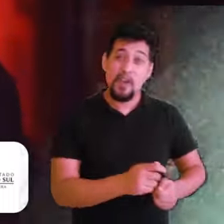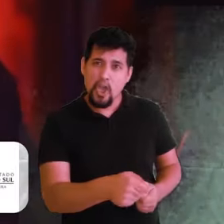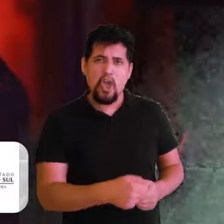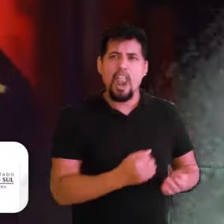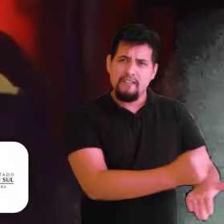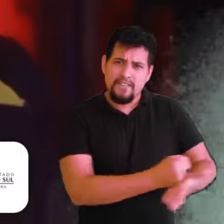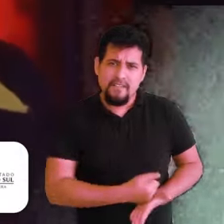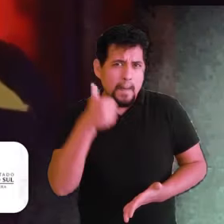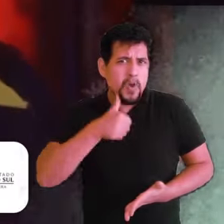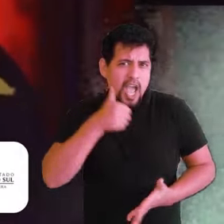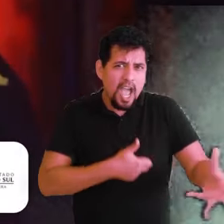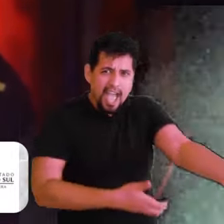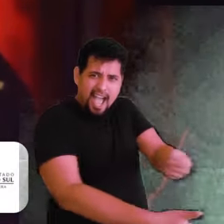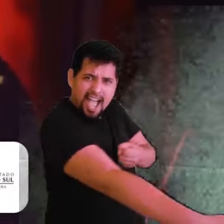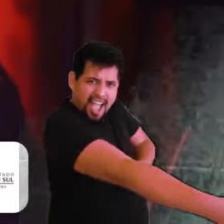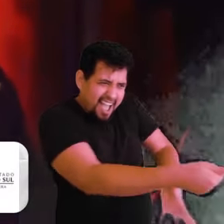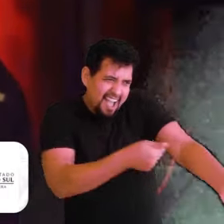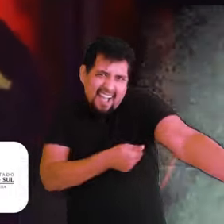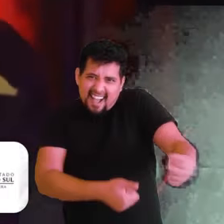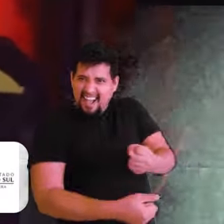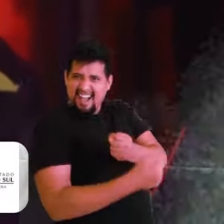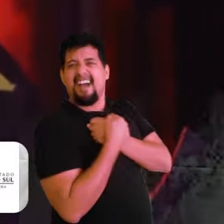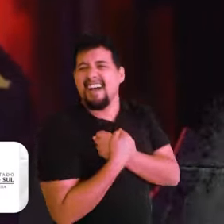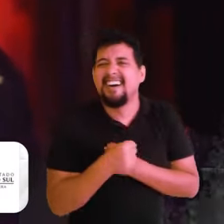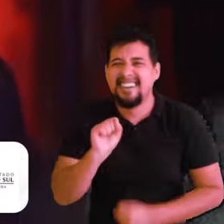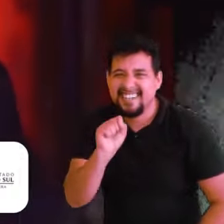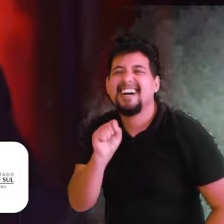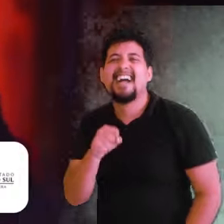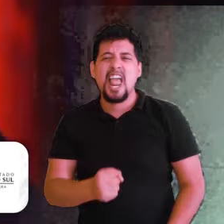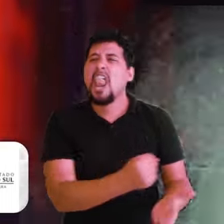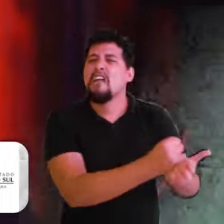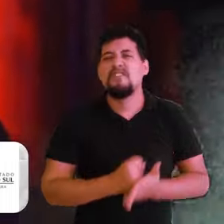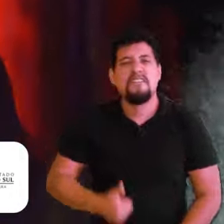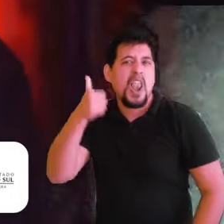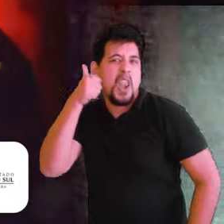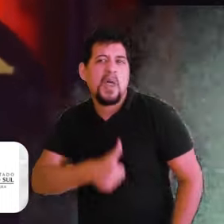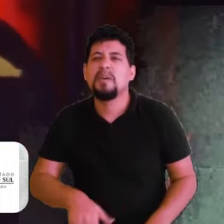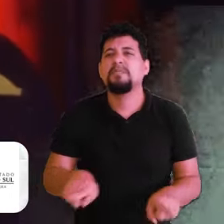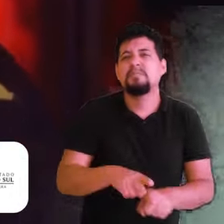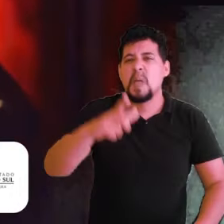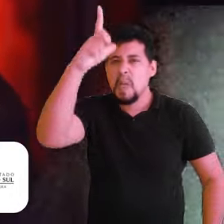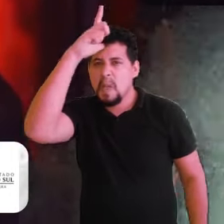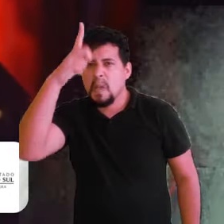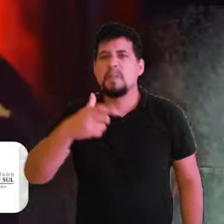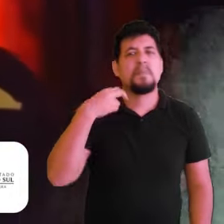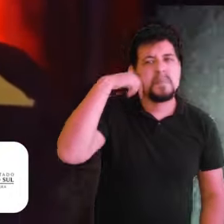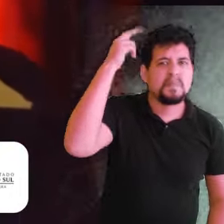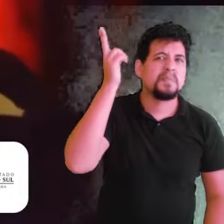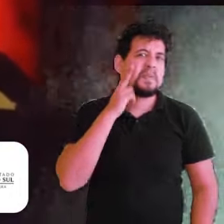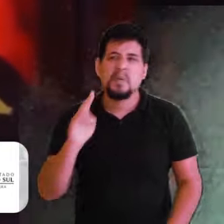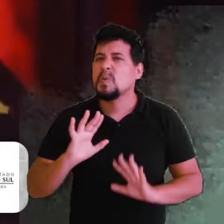bonita comigo. Levava a loira e a morena, a mulata e a ruivinha, a as altazinhas,